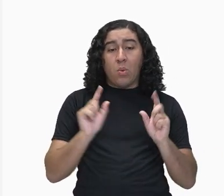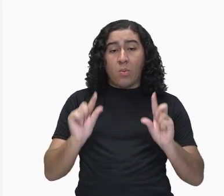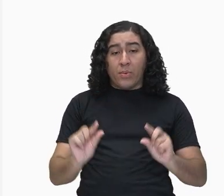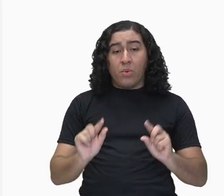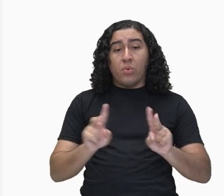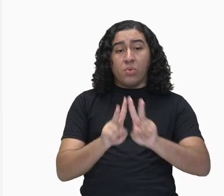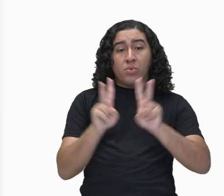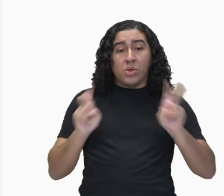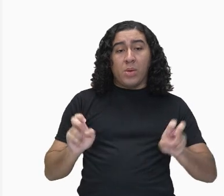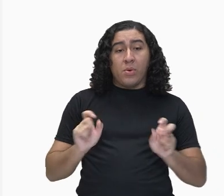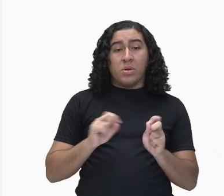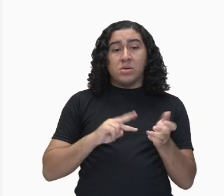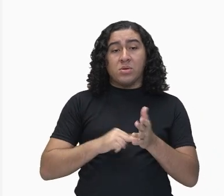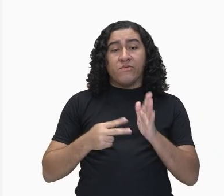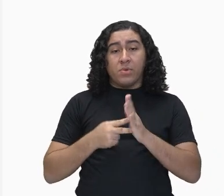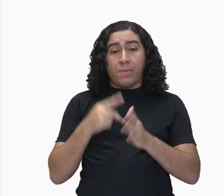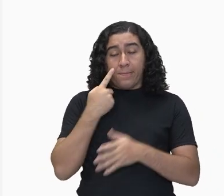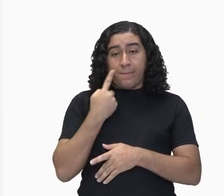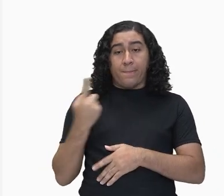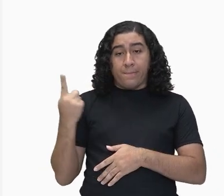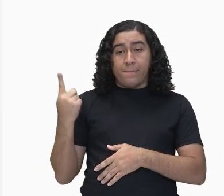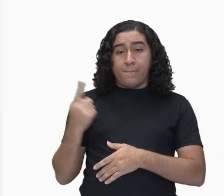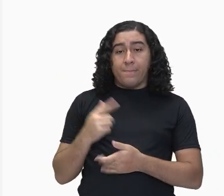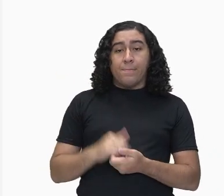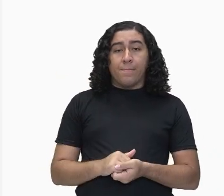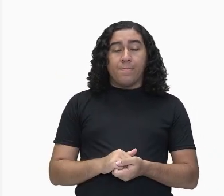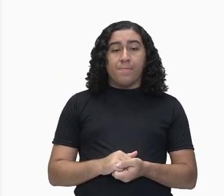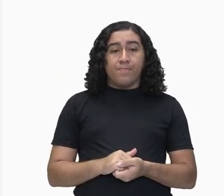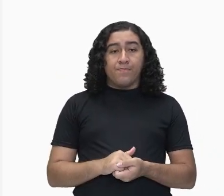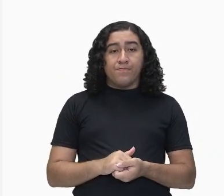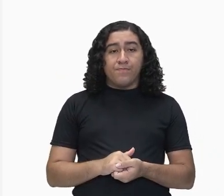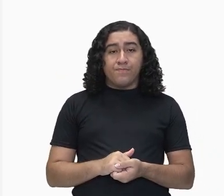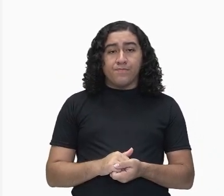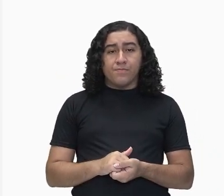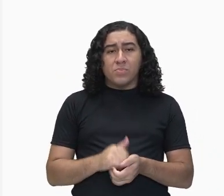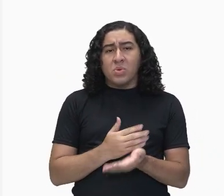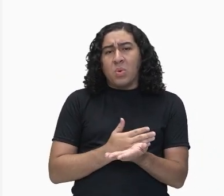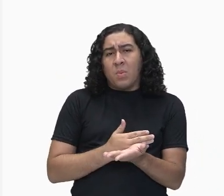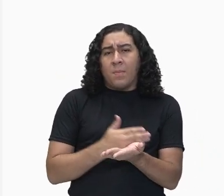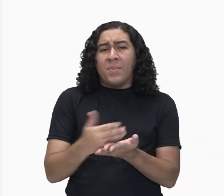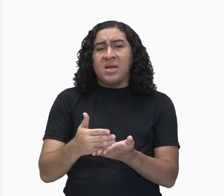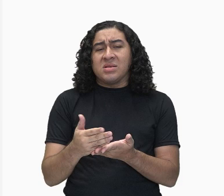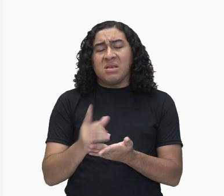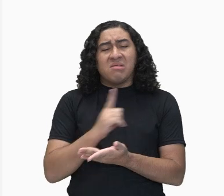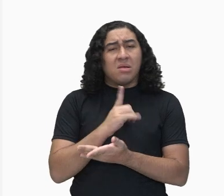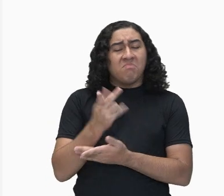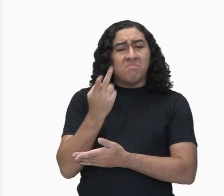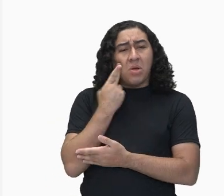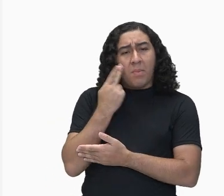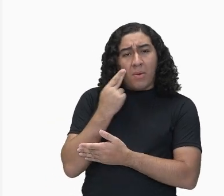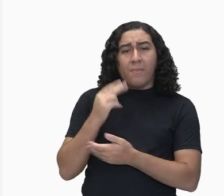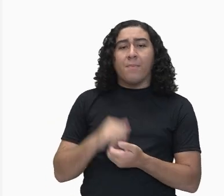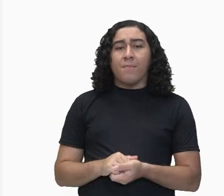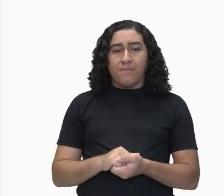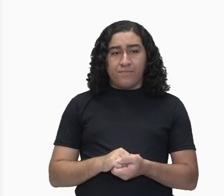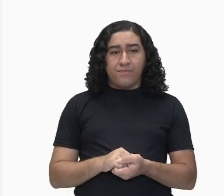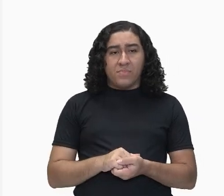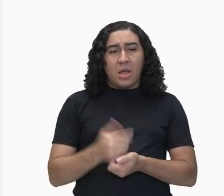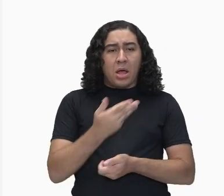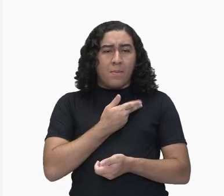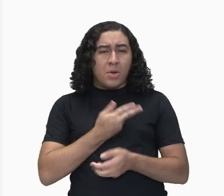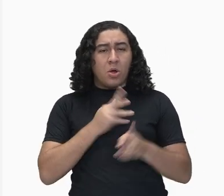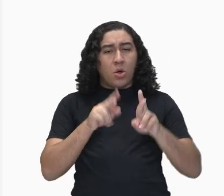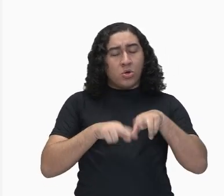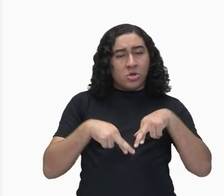trata Noite na Taverna. A cena inicial parece comum. Amigos reunidos em um bar,